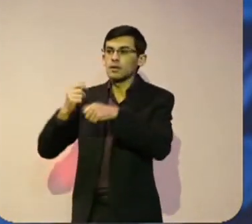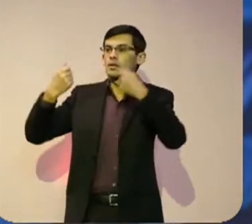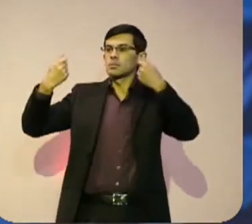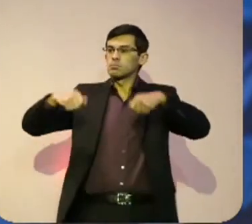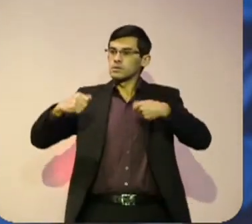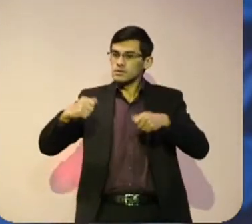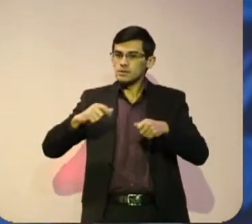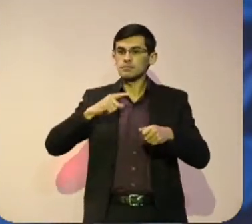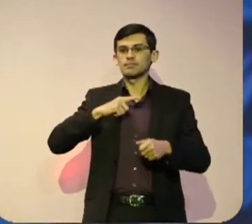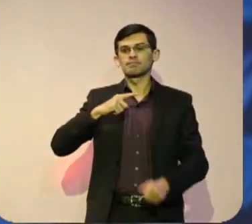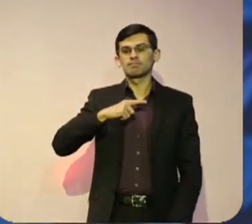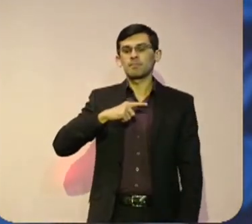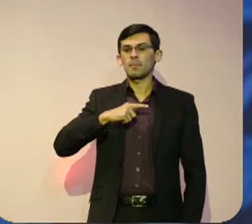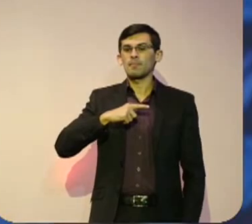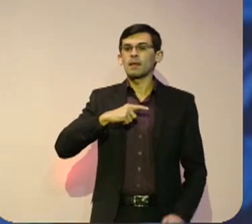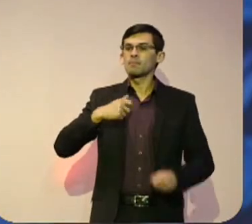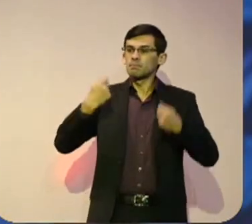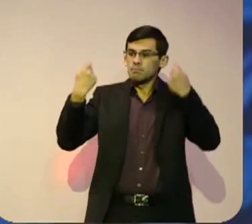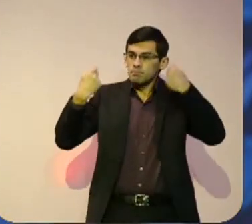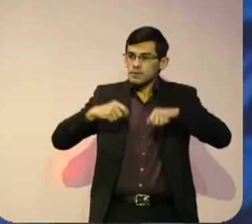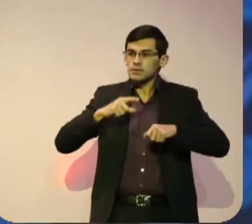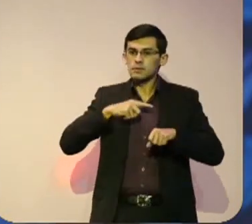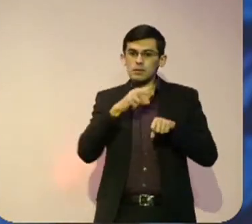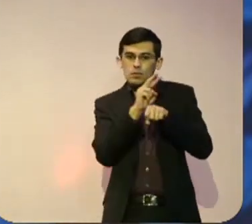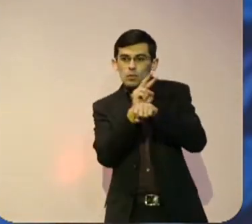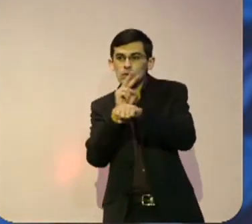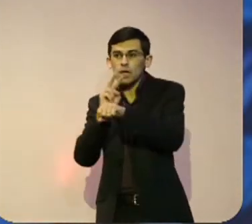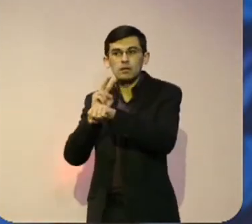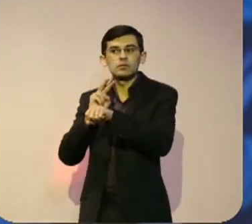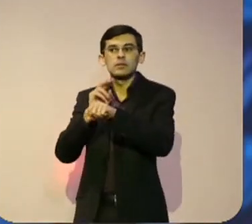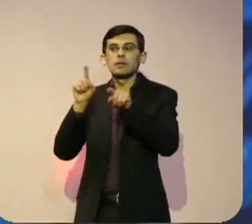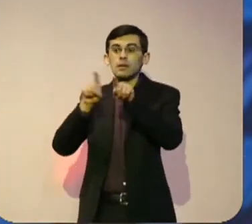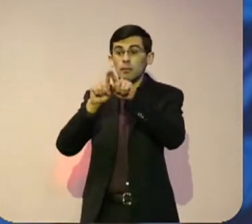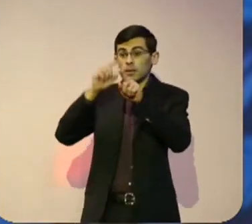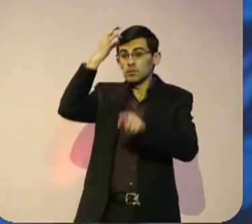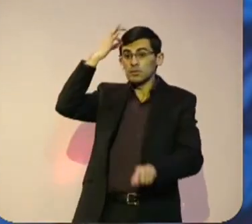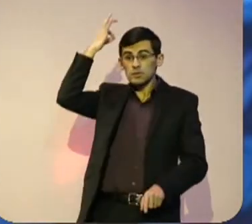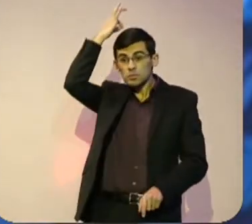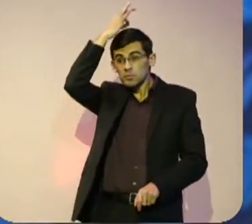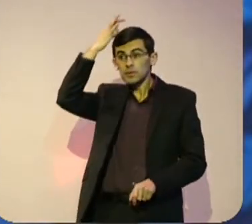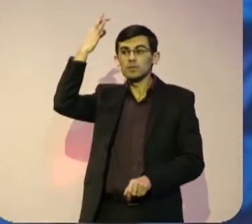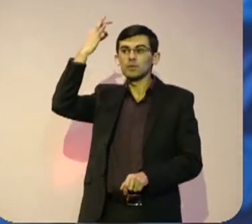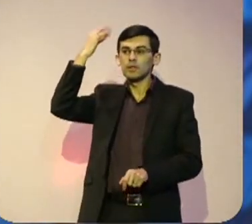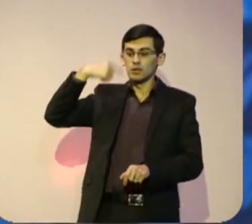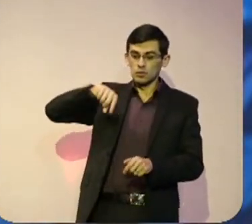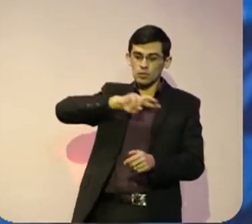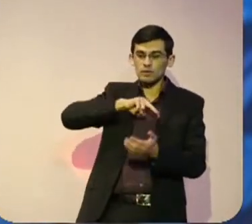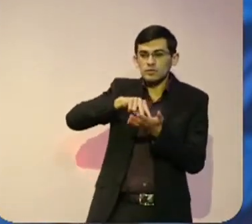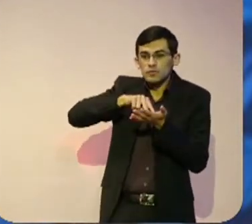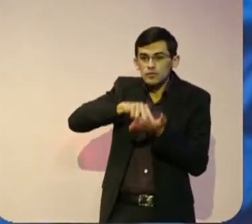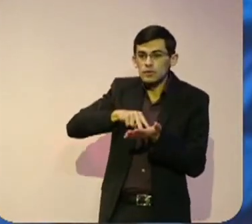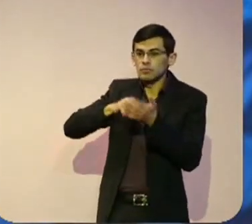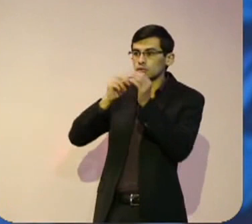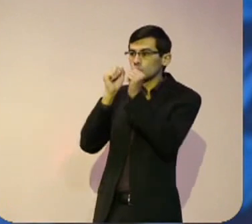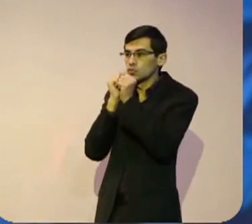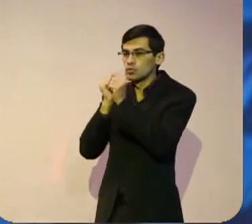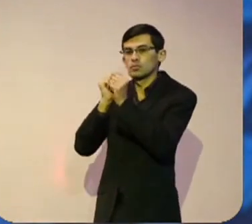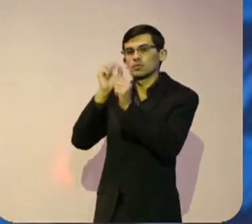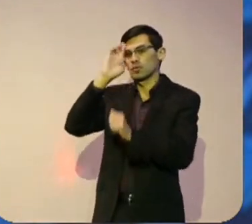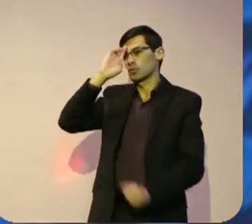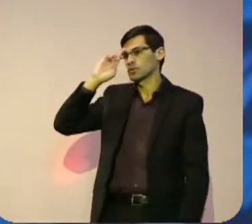poder conviver, é preciso ter alguns cuidados espirituais para nos mantermos firmes no Senhor,